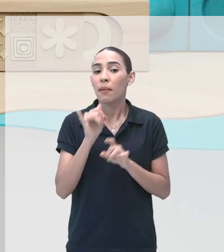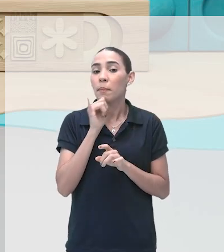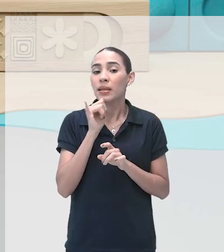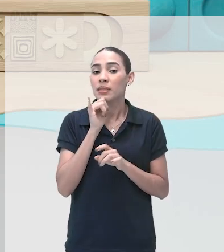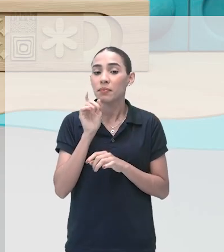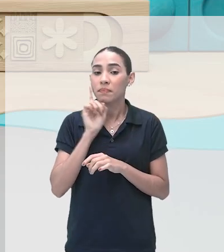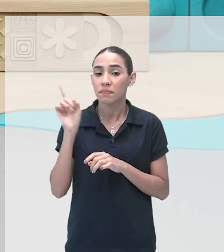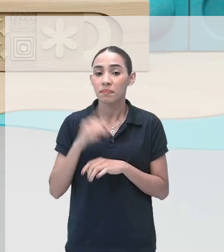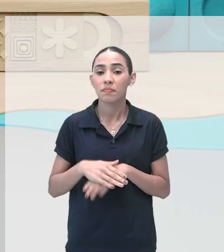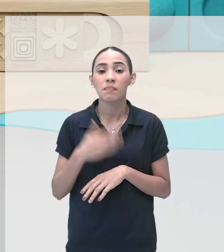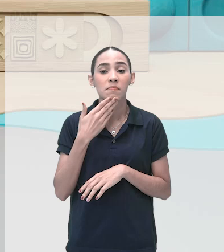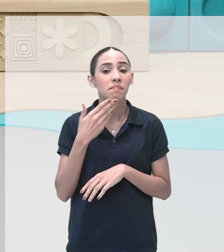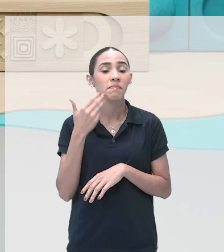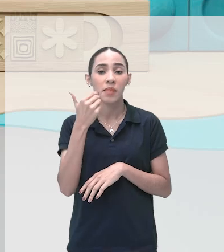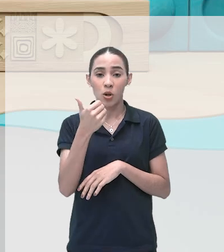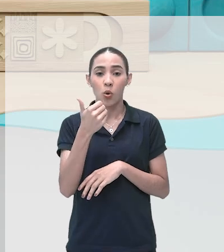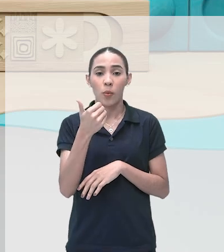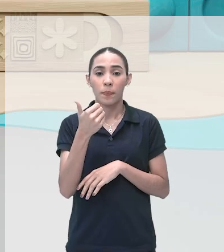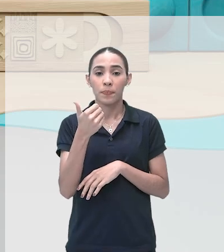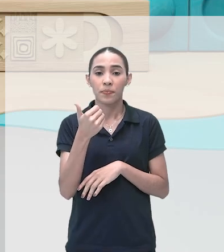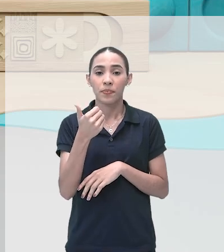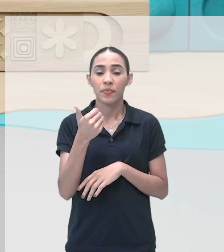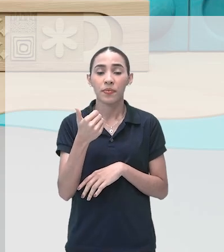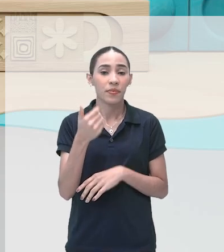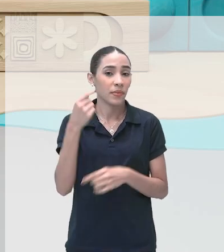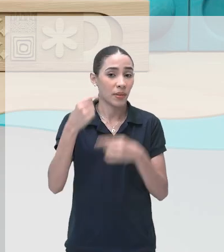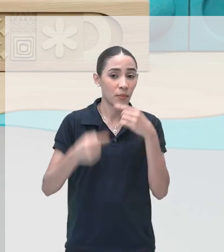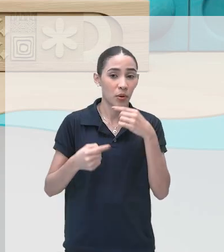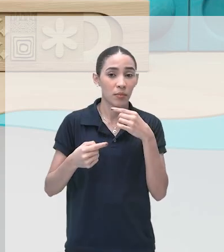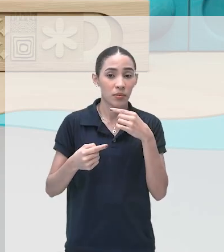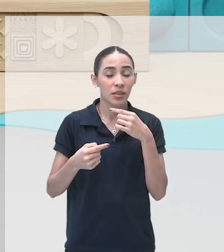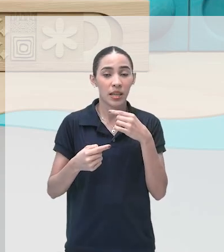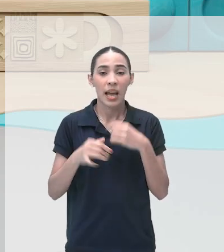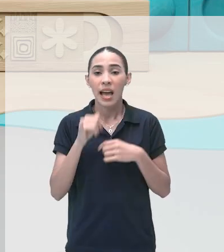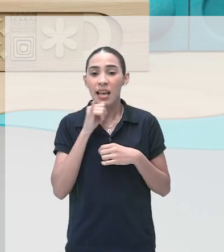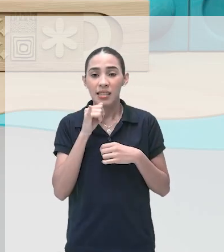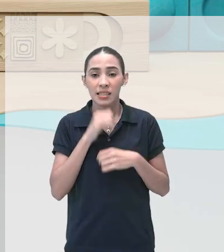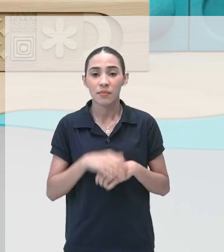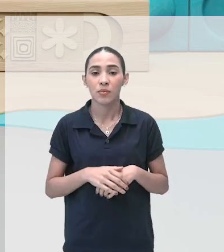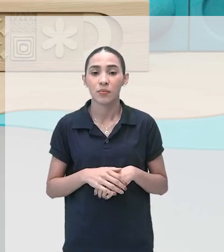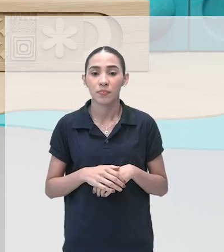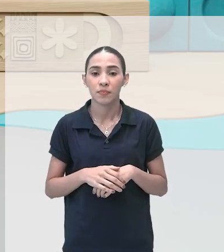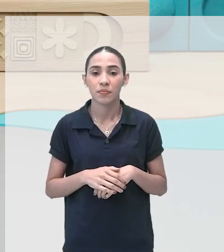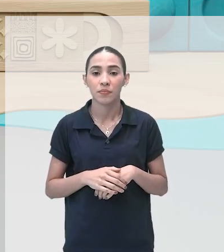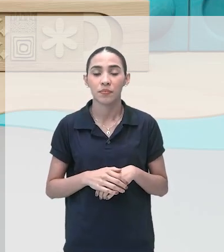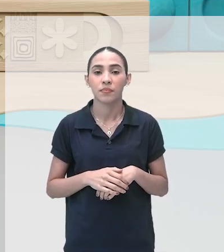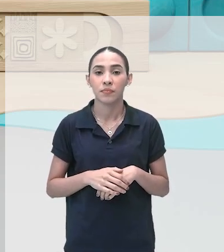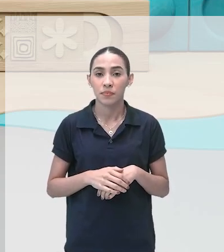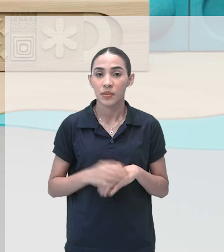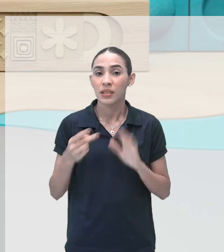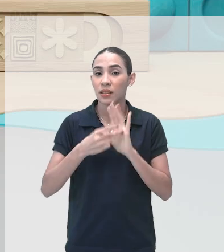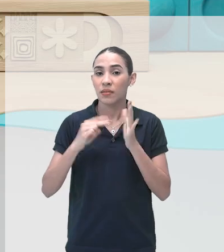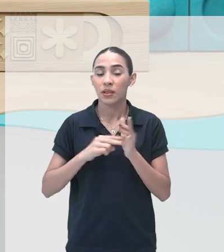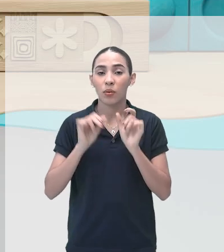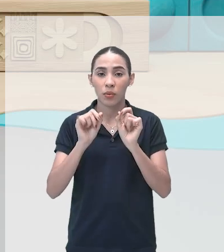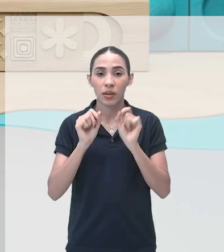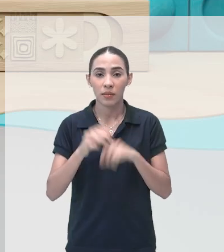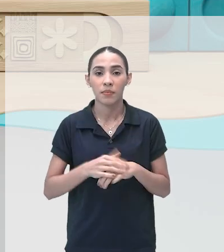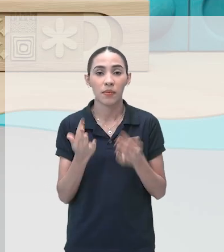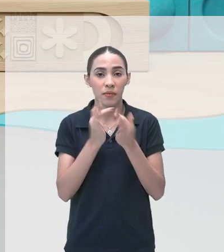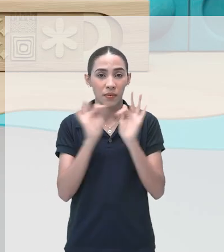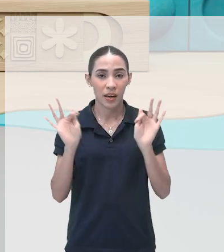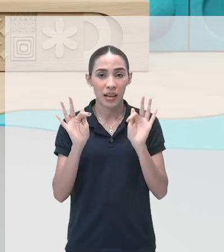observem, melhor, olha só, é excluir a presunção legal absoluta. Então, um exemplo de